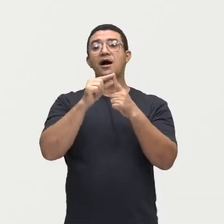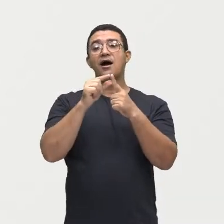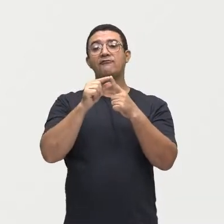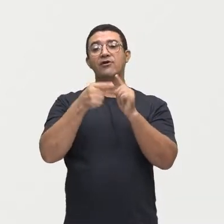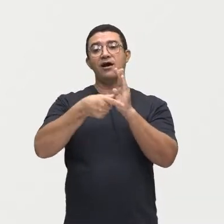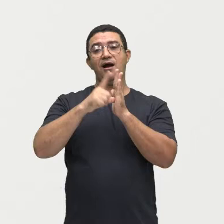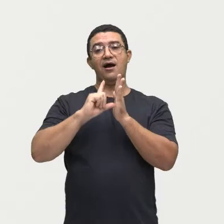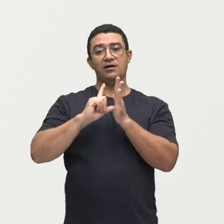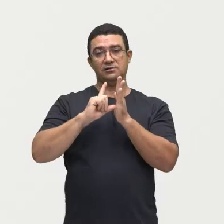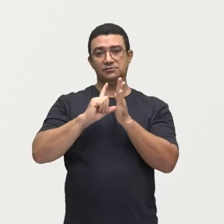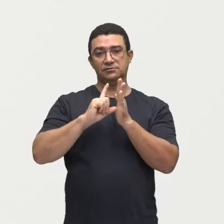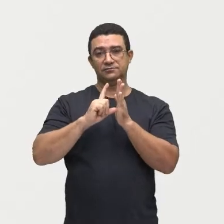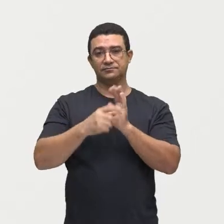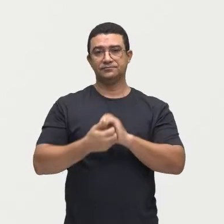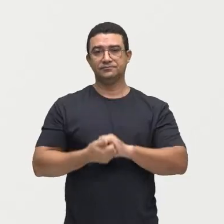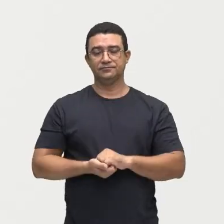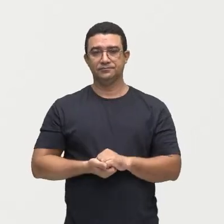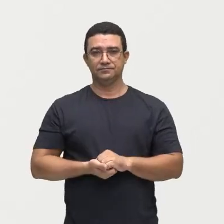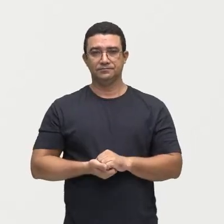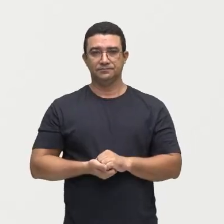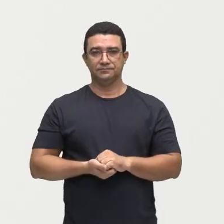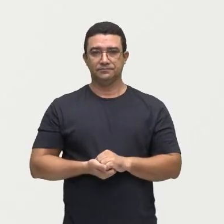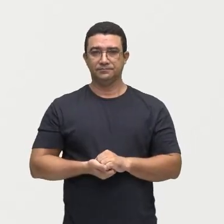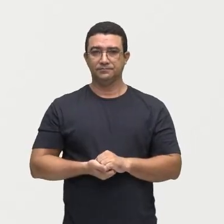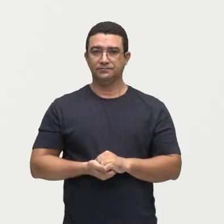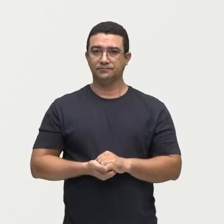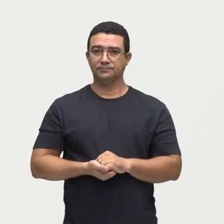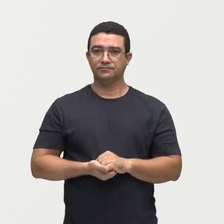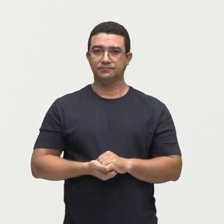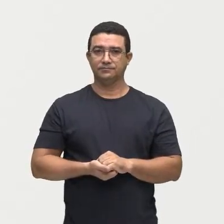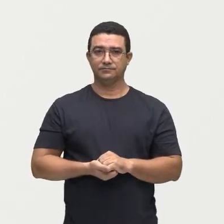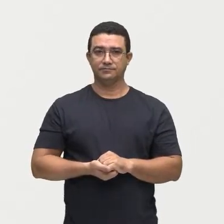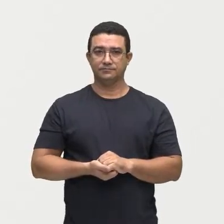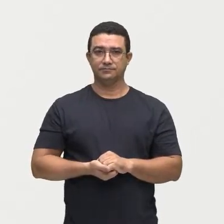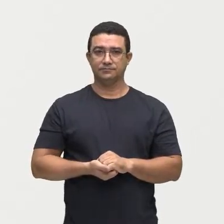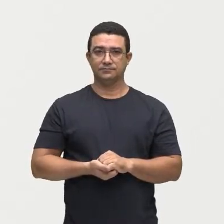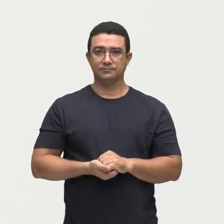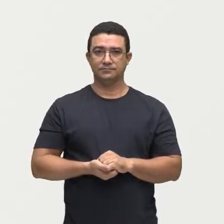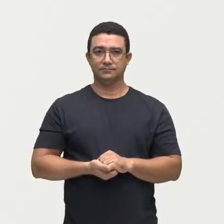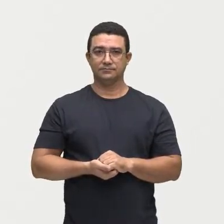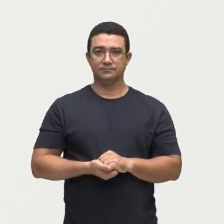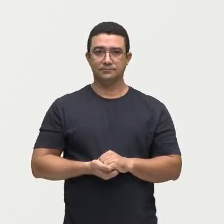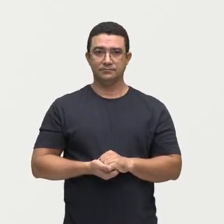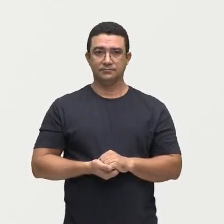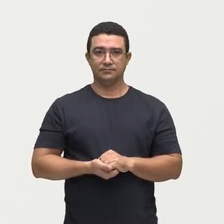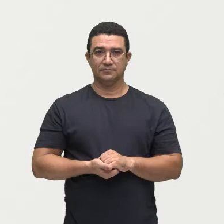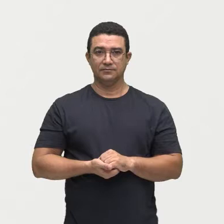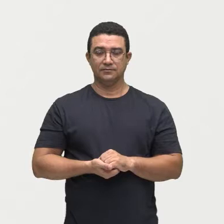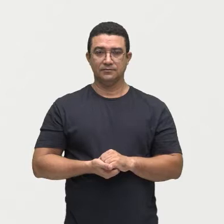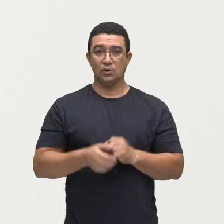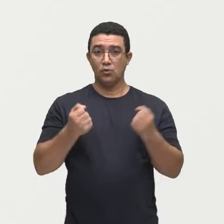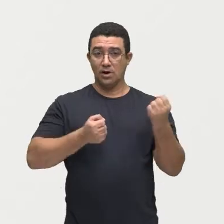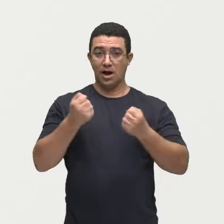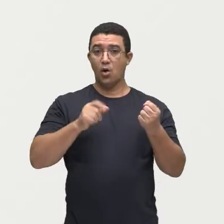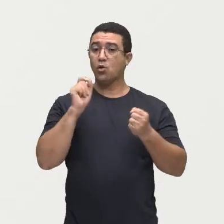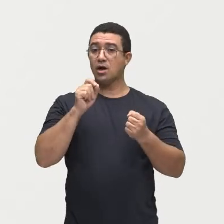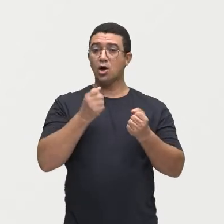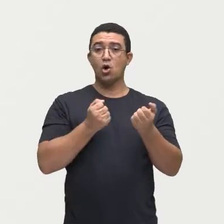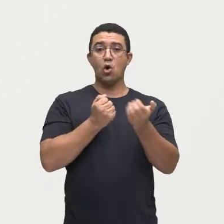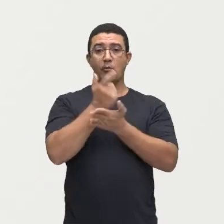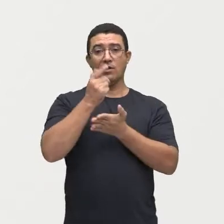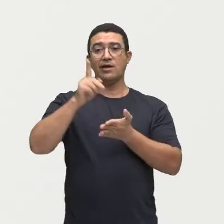de substituir um termo que já foi mencionado, no caso aqui, carro. Carro que comprei. Então,